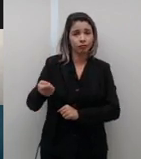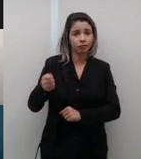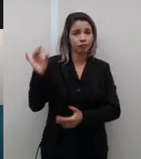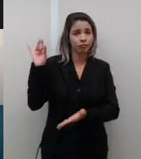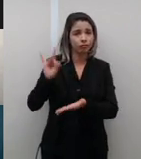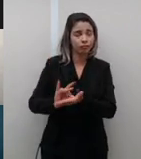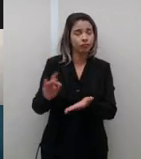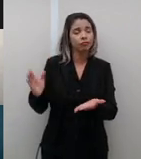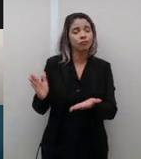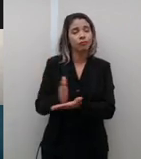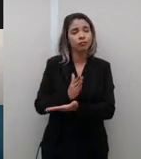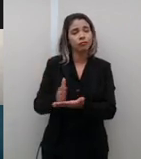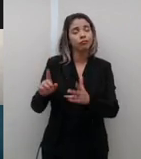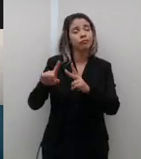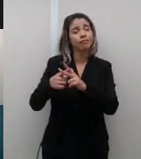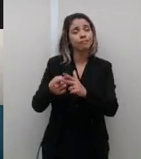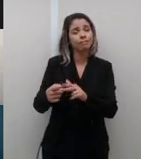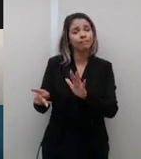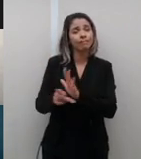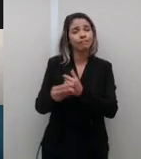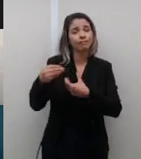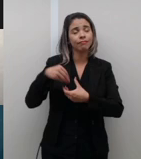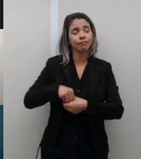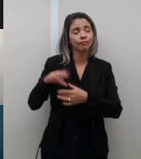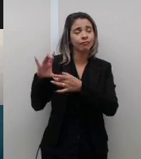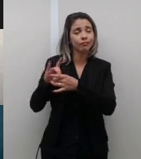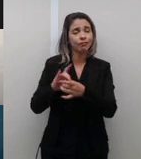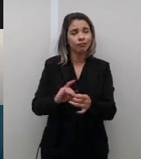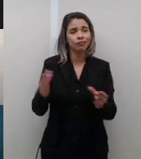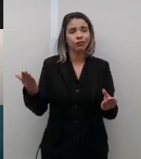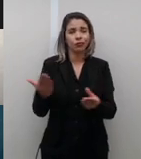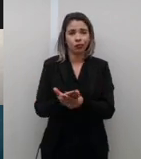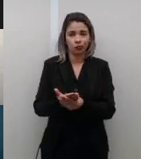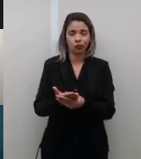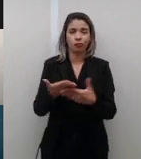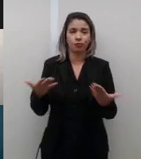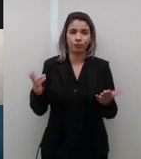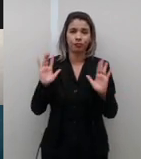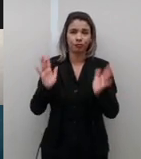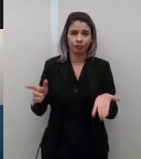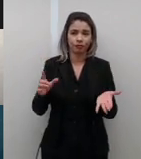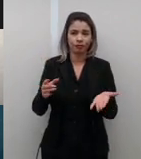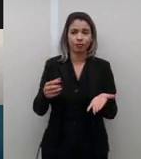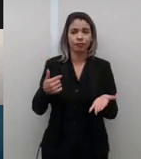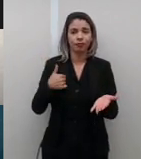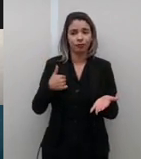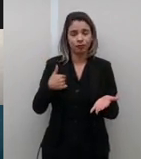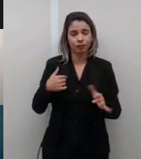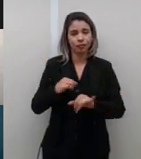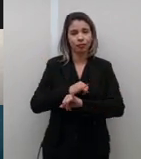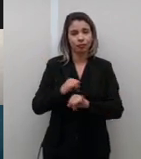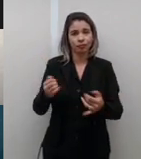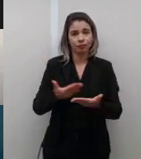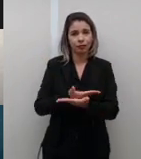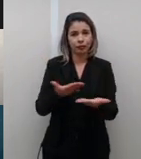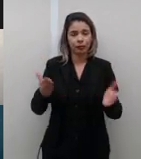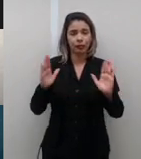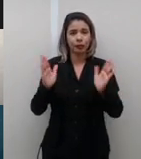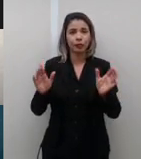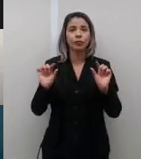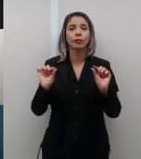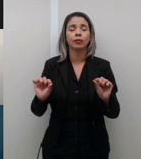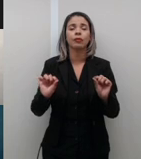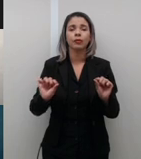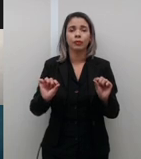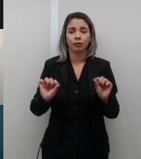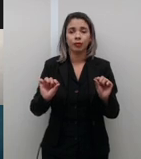eu disserto sobre a questão da omissão, já como costumo fazer, e adiante, vou pular para ir adiante,